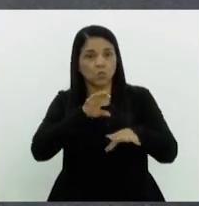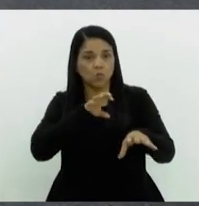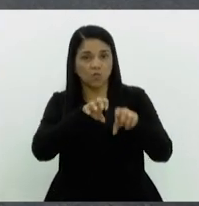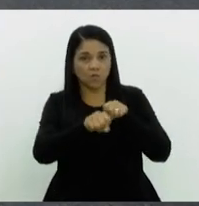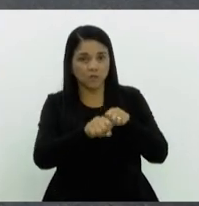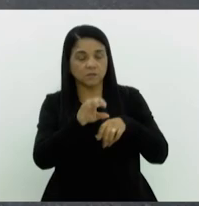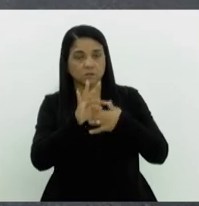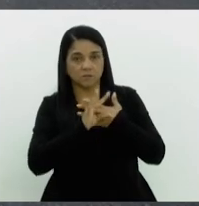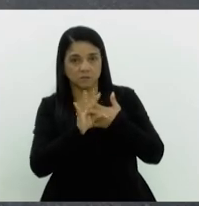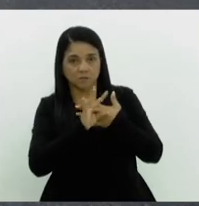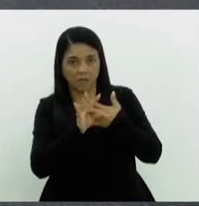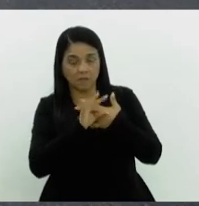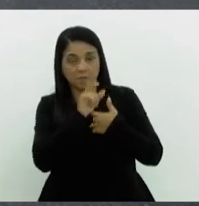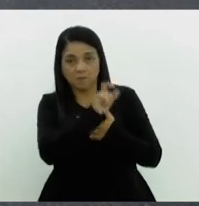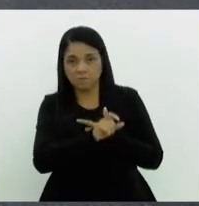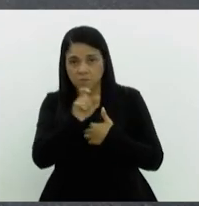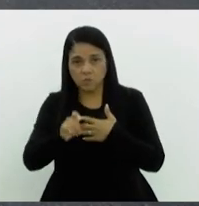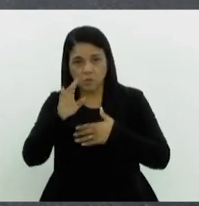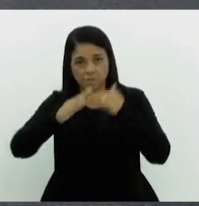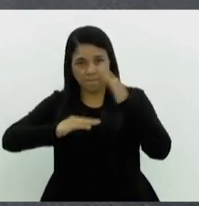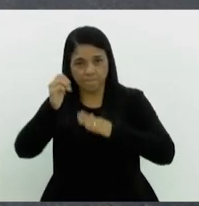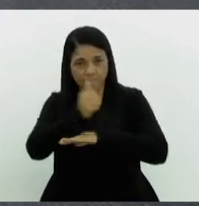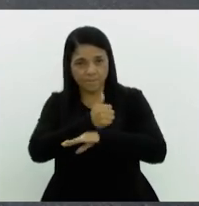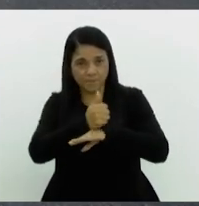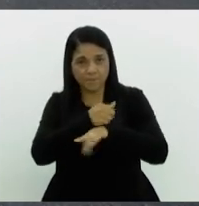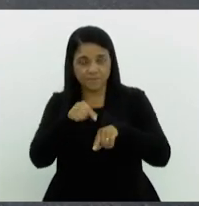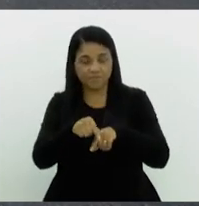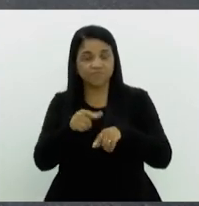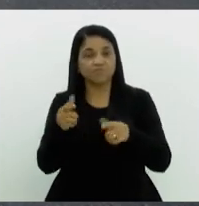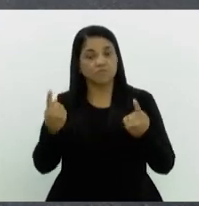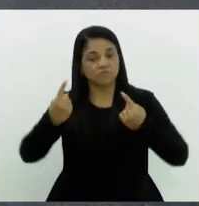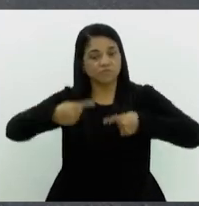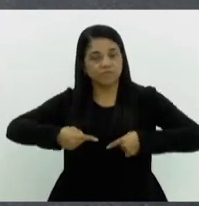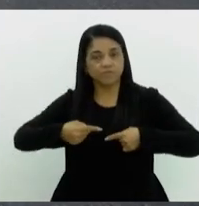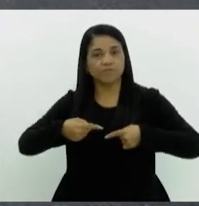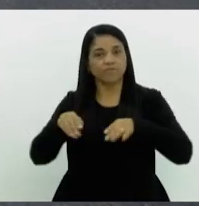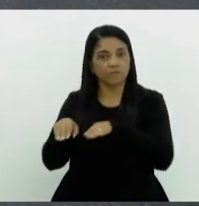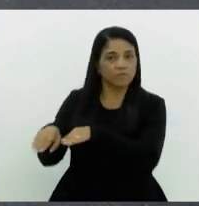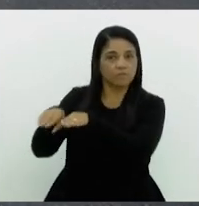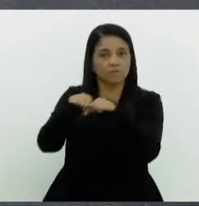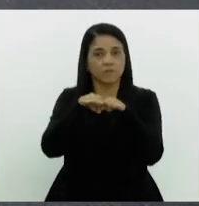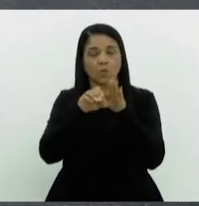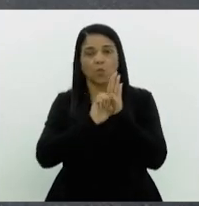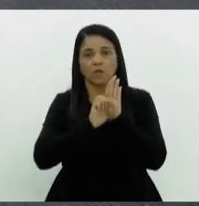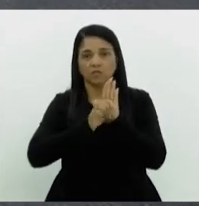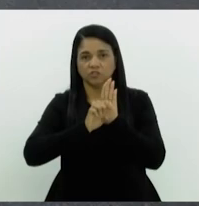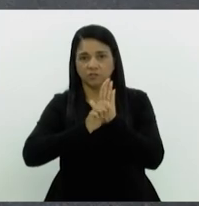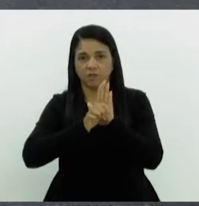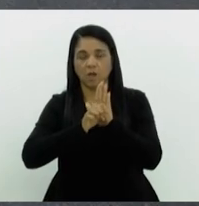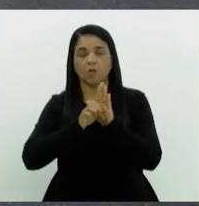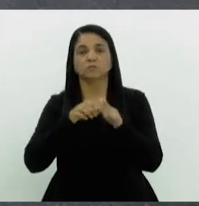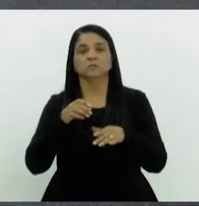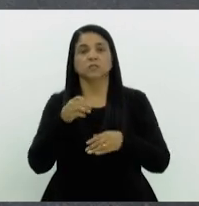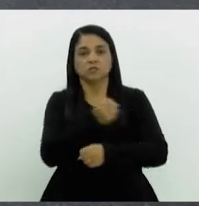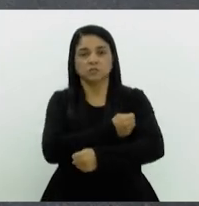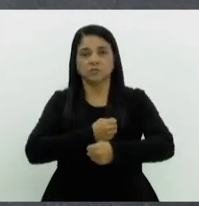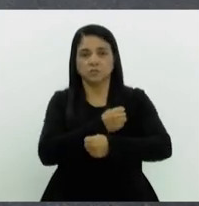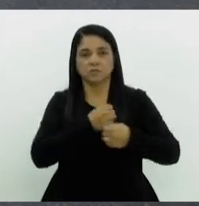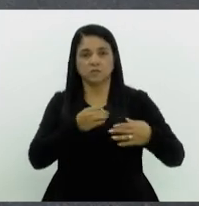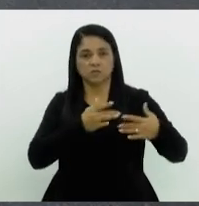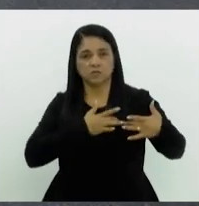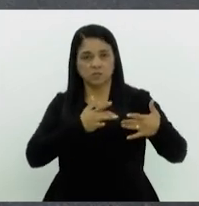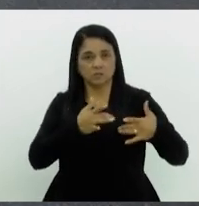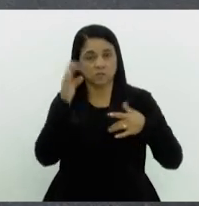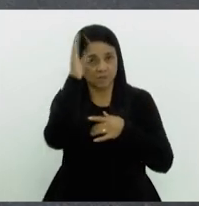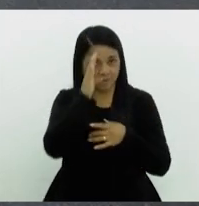formação técnica para que essas pessoas possam disputar em pé de igualdade o edital nacional das cozinhas solidárias, que